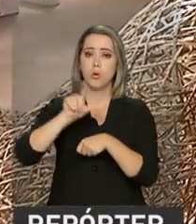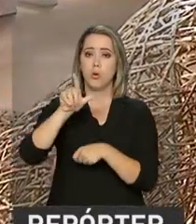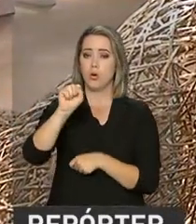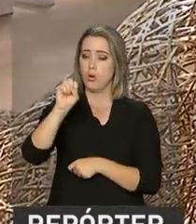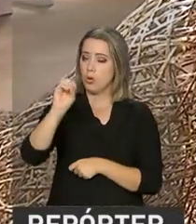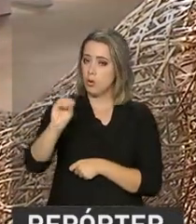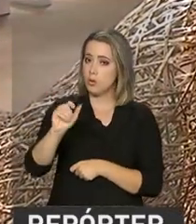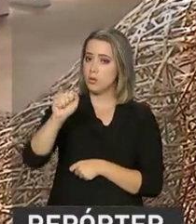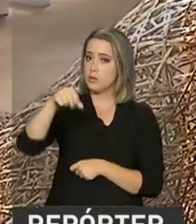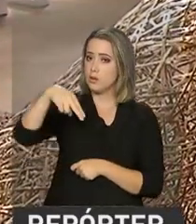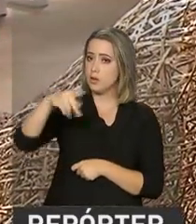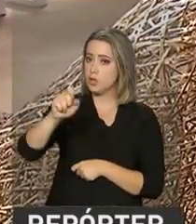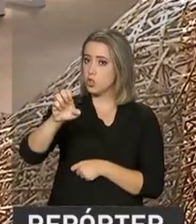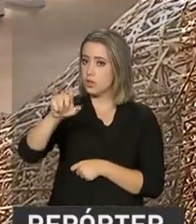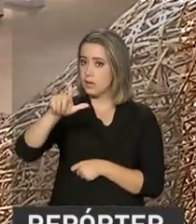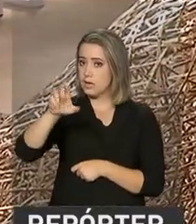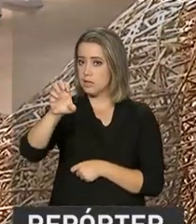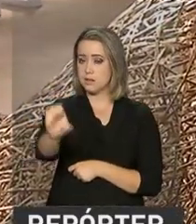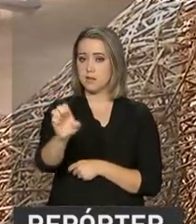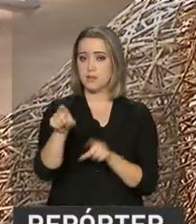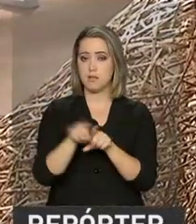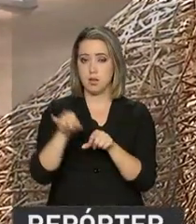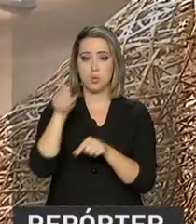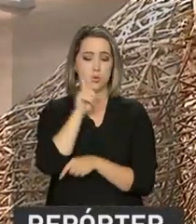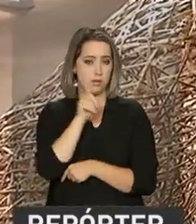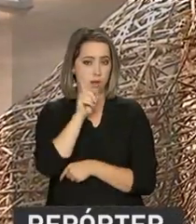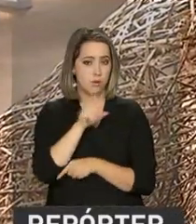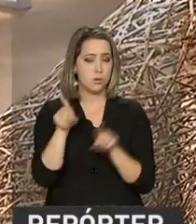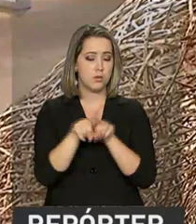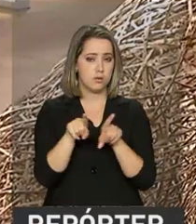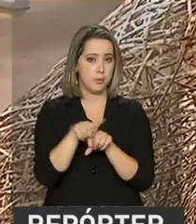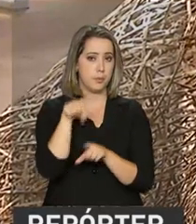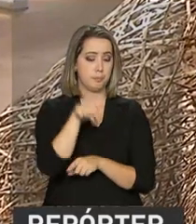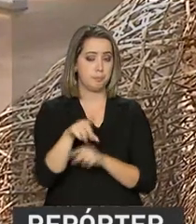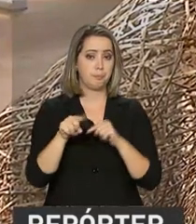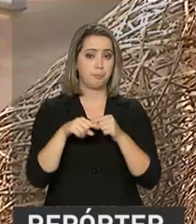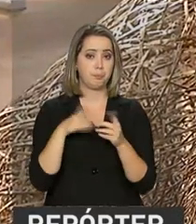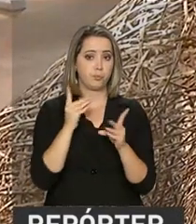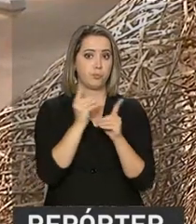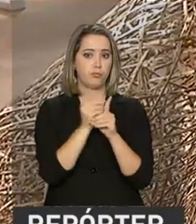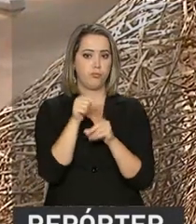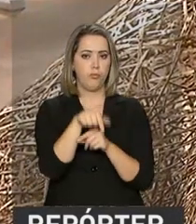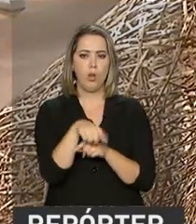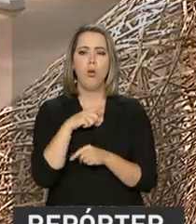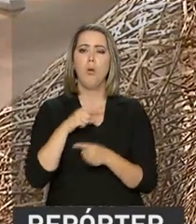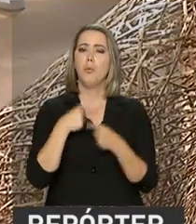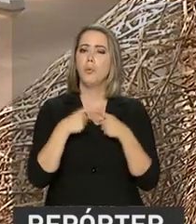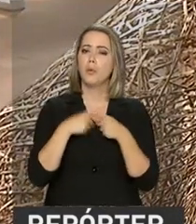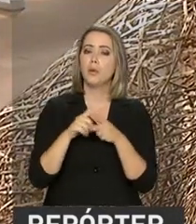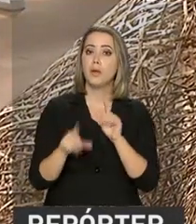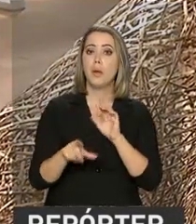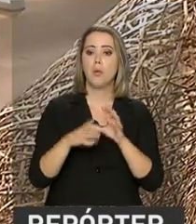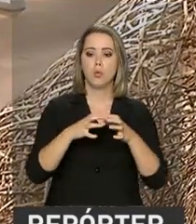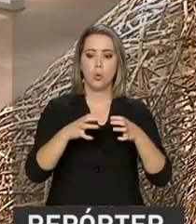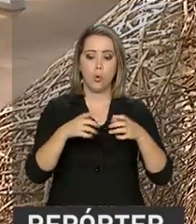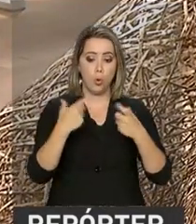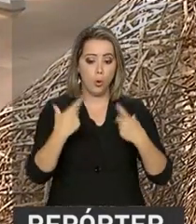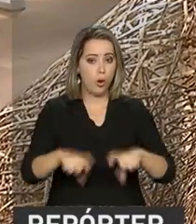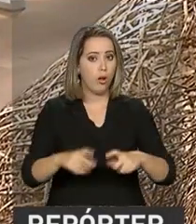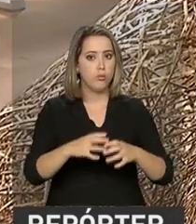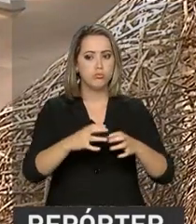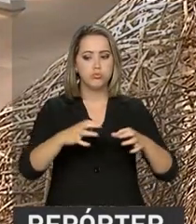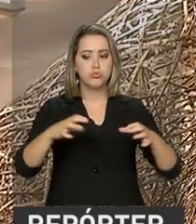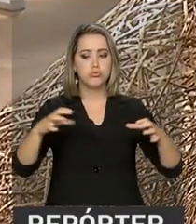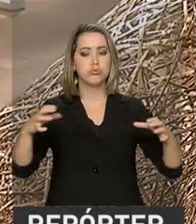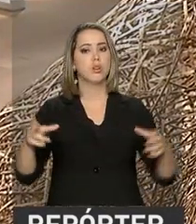paulista foi escolhida como Pioneira não só por causa da relação que tem com a cultura nipônica mas por ser a maior cidade do